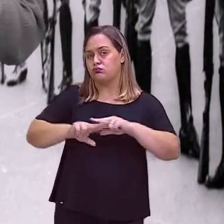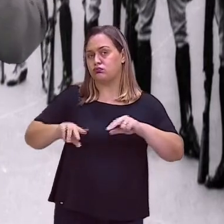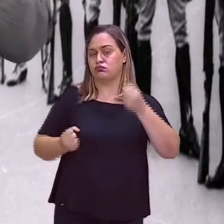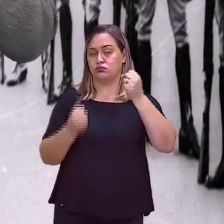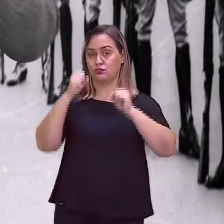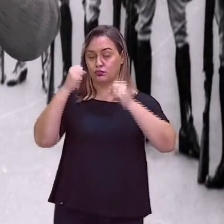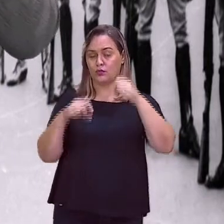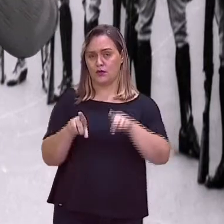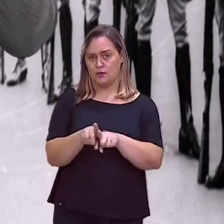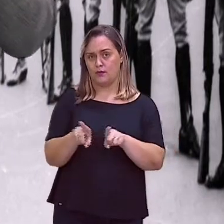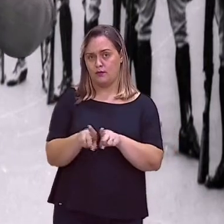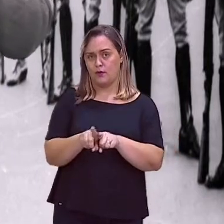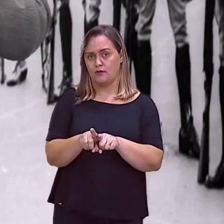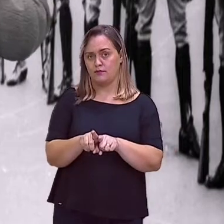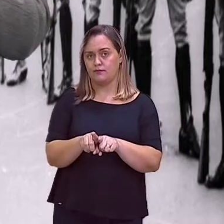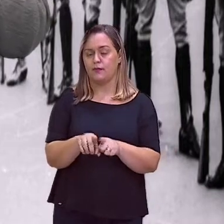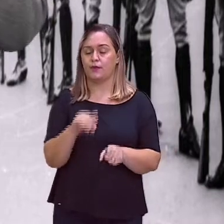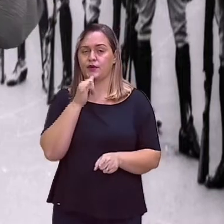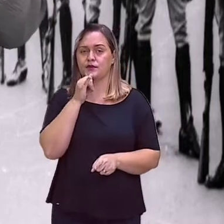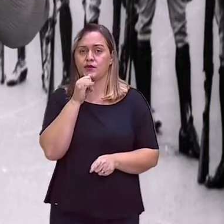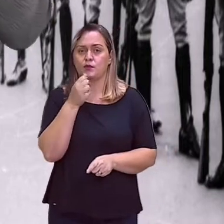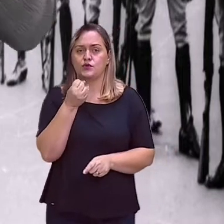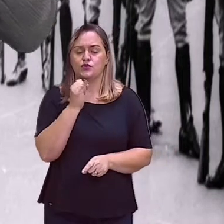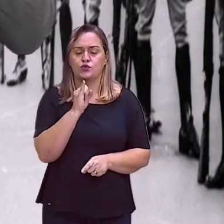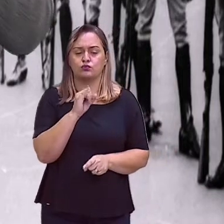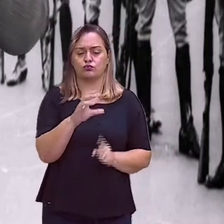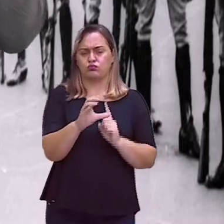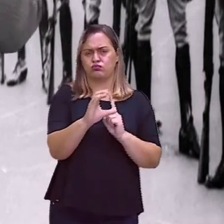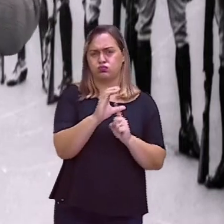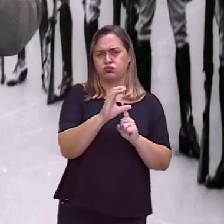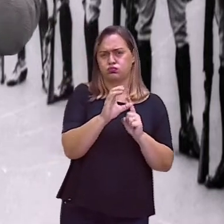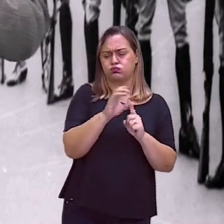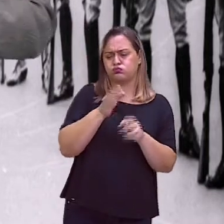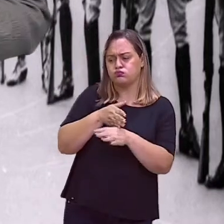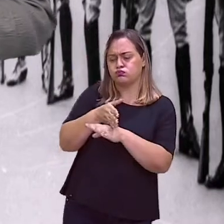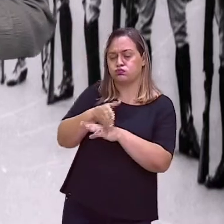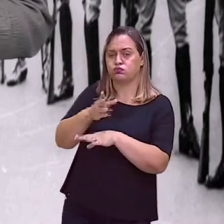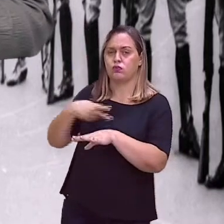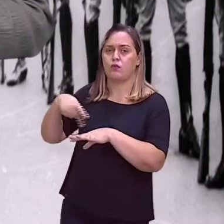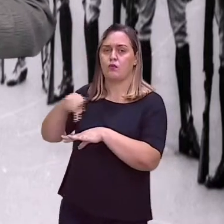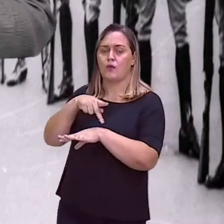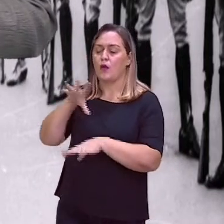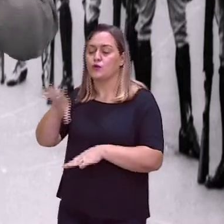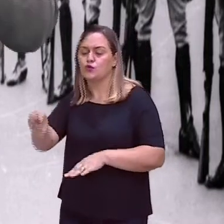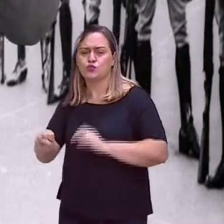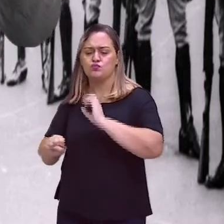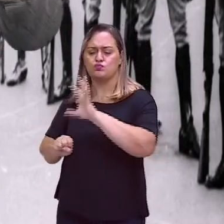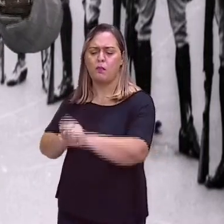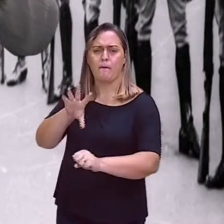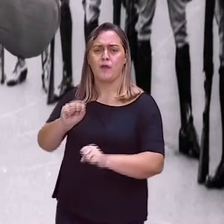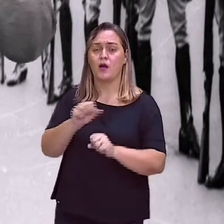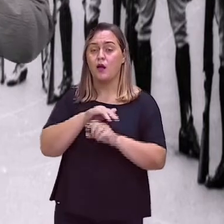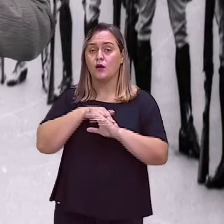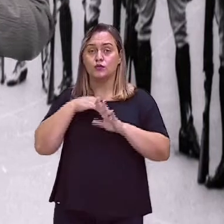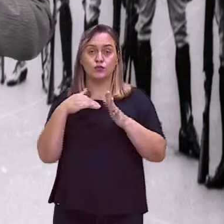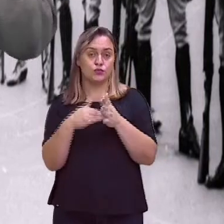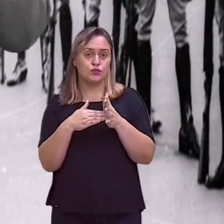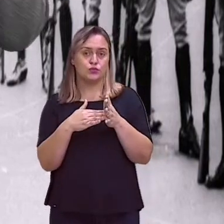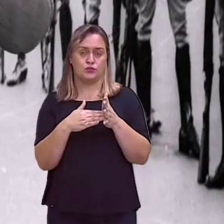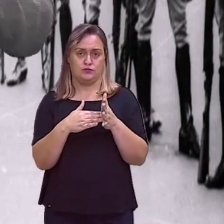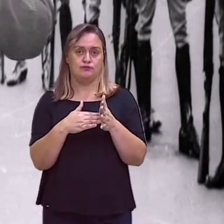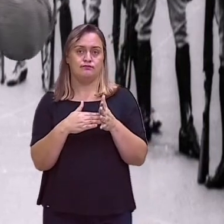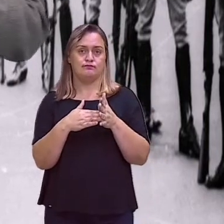país, eles iam dividir, estatizar isso, iam tomar as terras, né, dos grandes